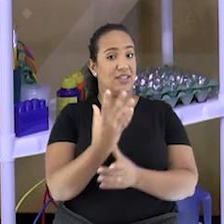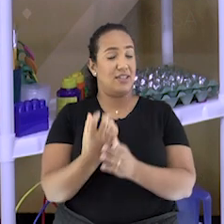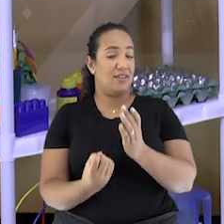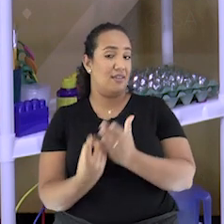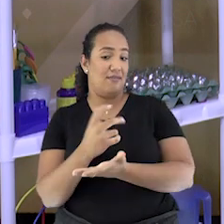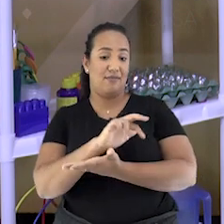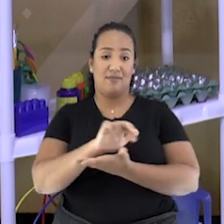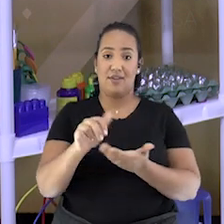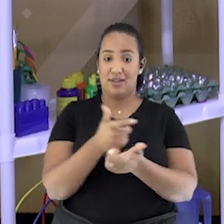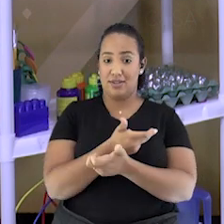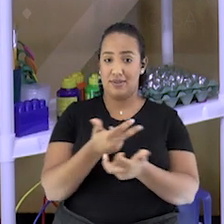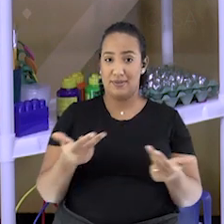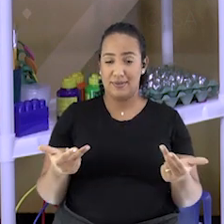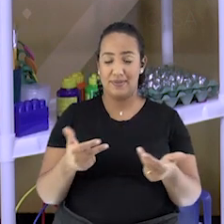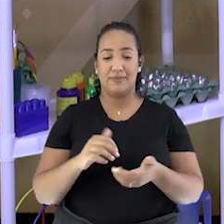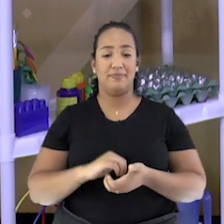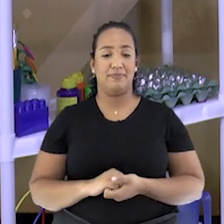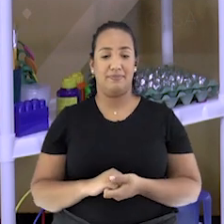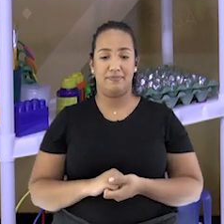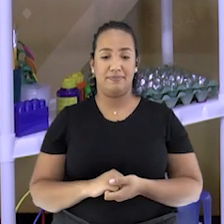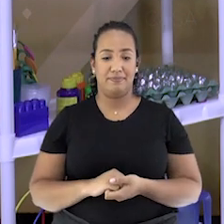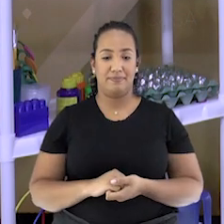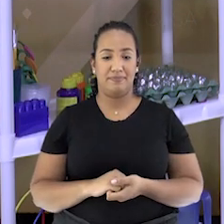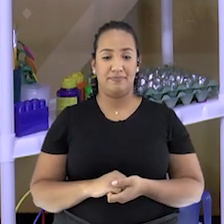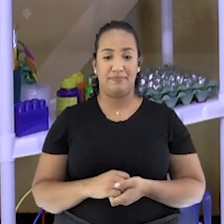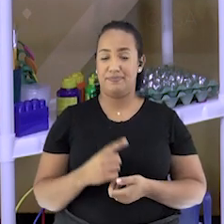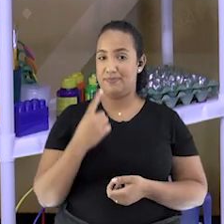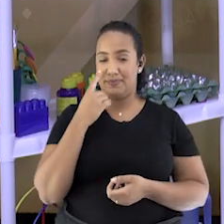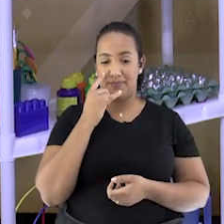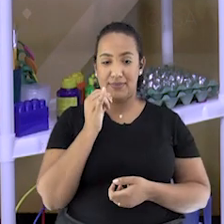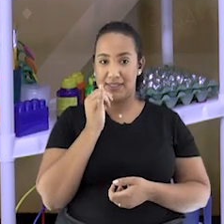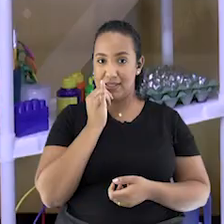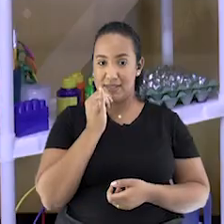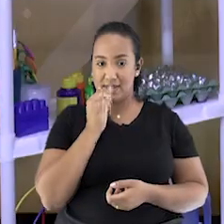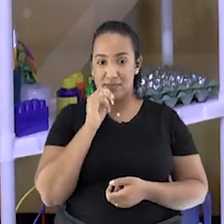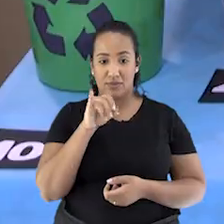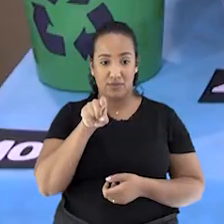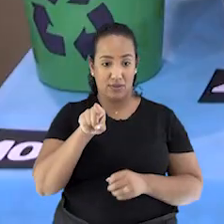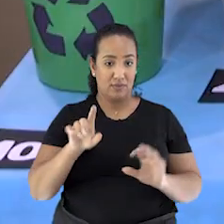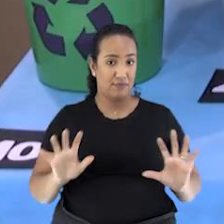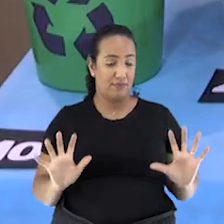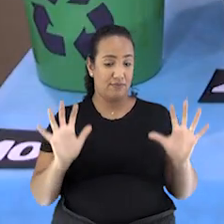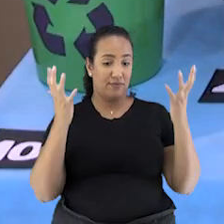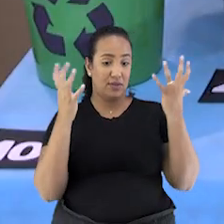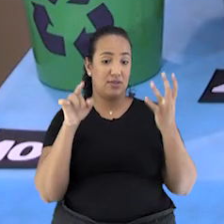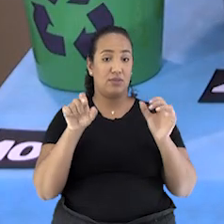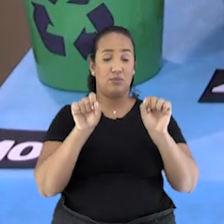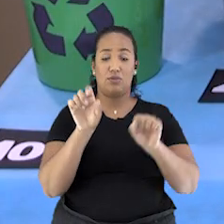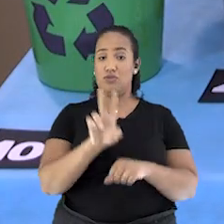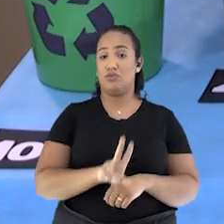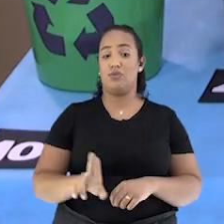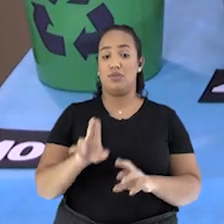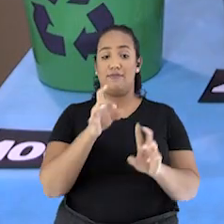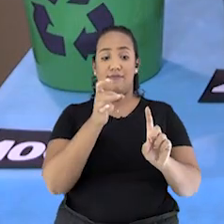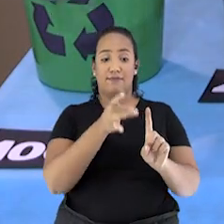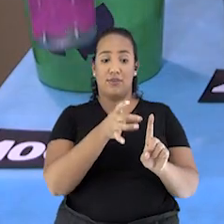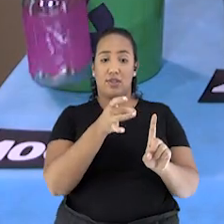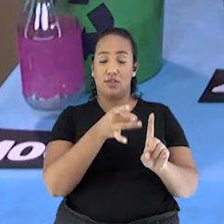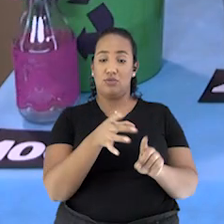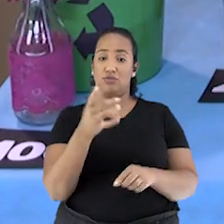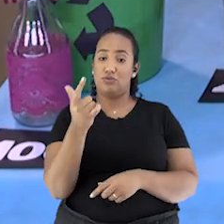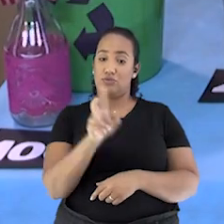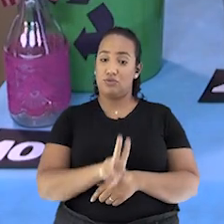Como, por exemplo, se você tem uma festa, você pode reutilizar os vidros e enfeitar eles compondo para